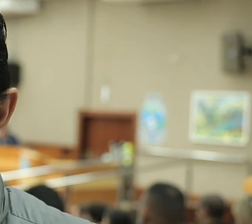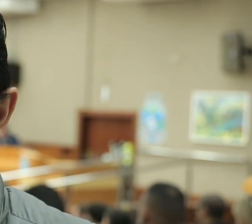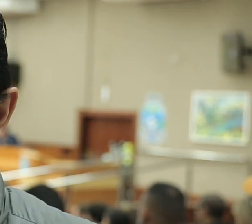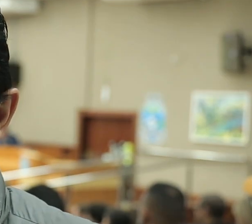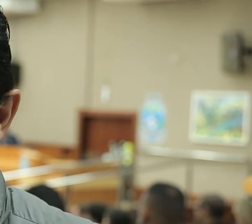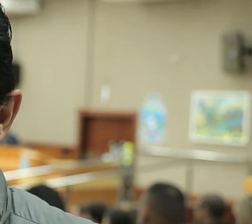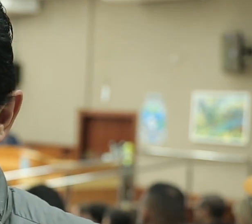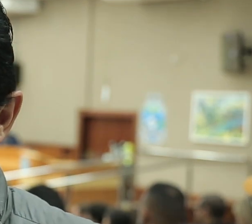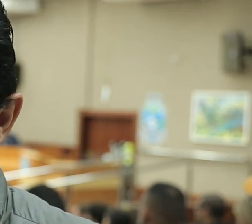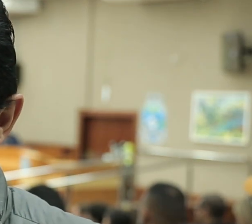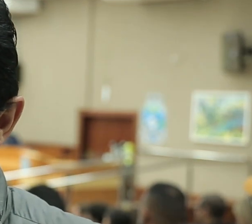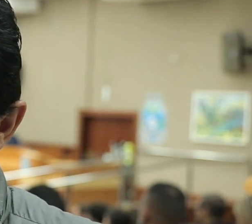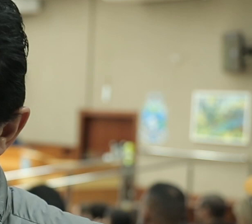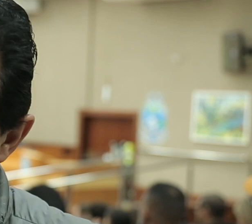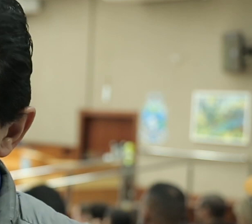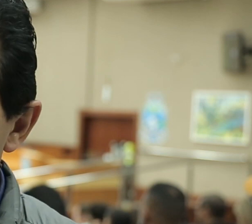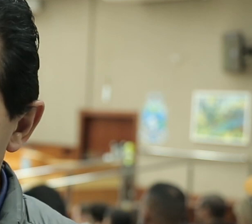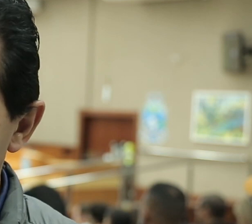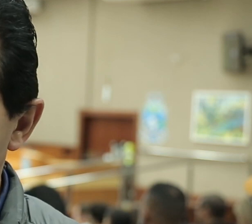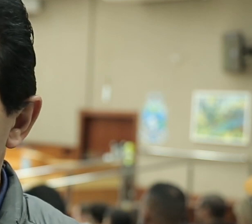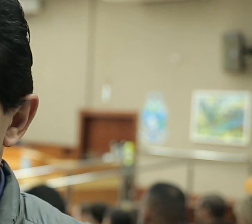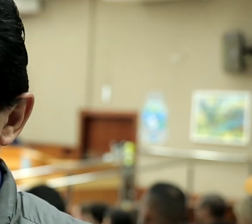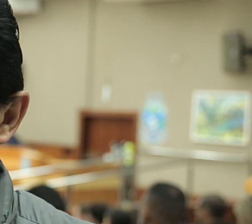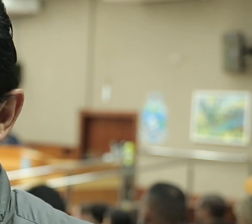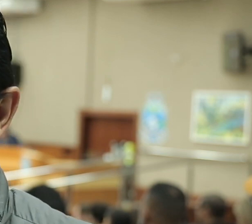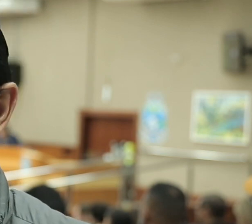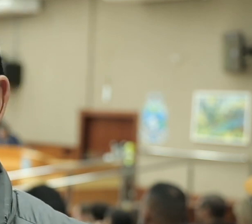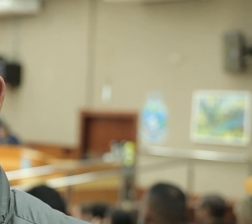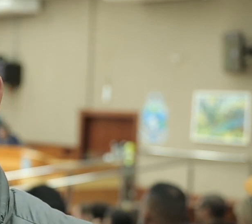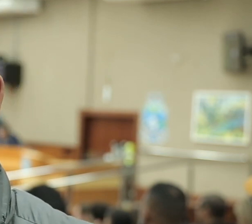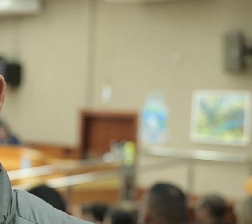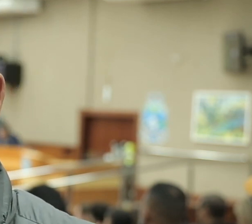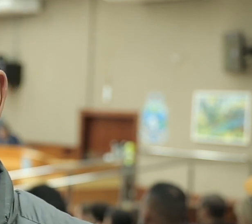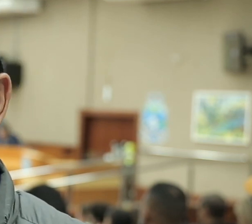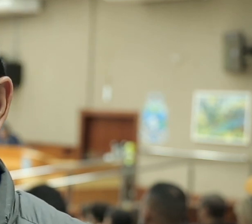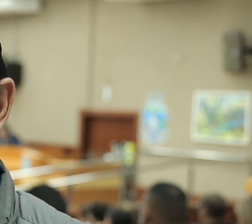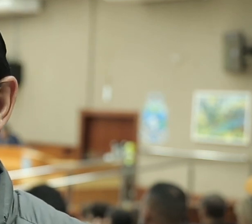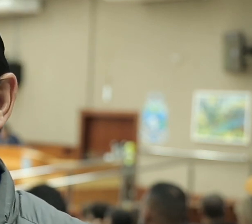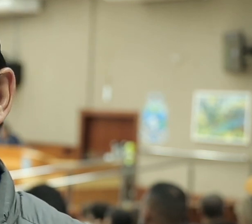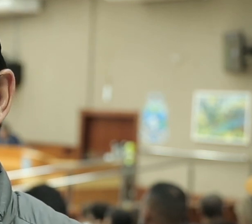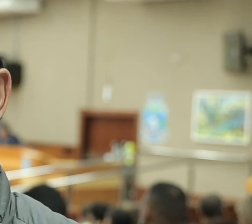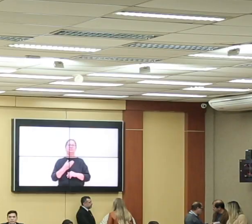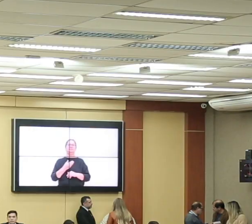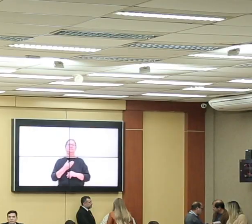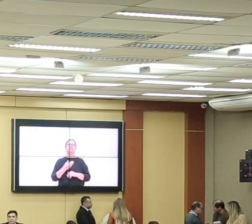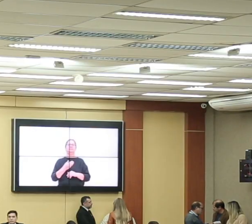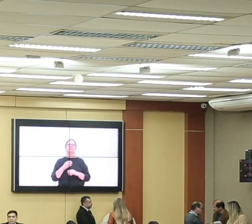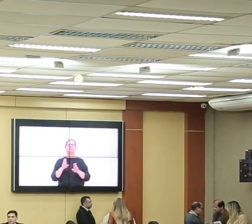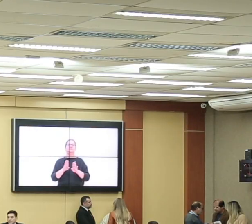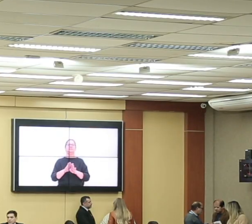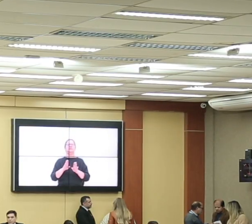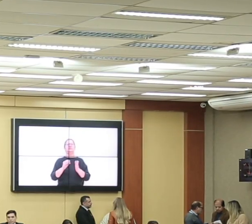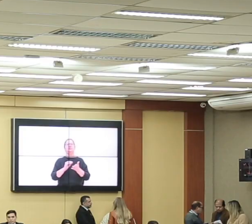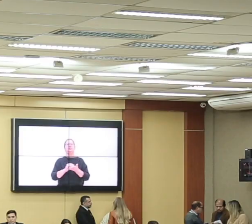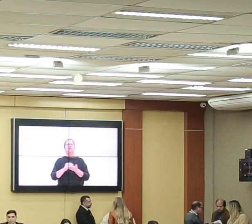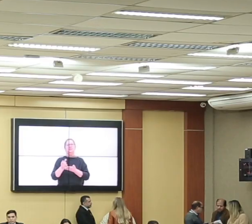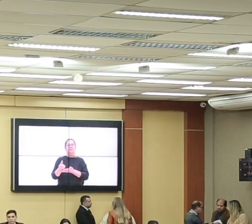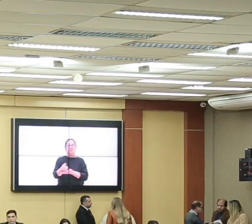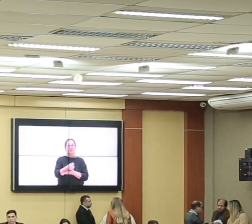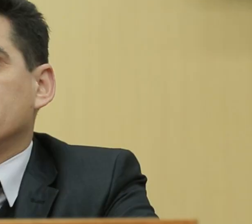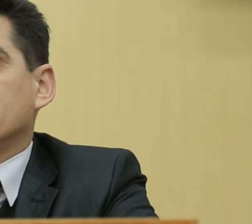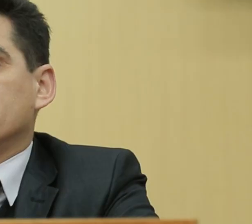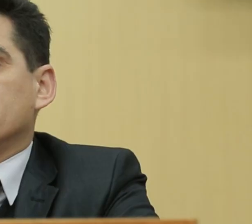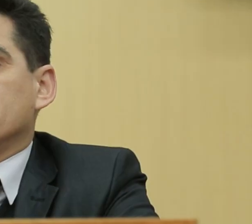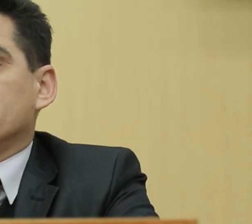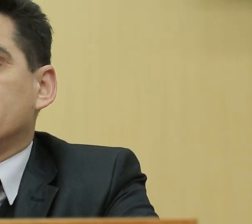e também a implantação dos retroativos, que tem de ascensões, progressões e tudo mais. A medida vale também para